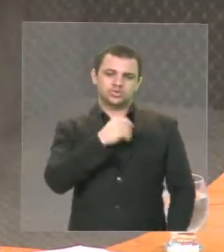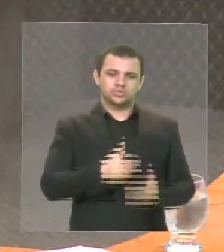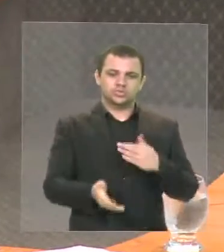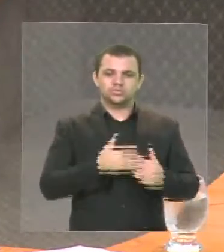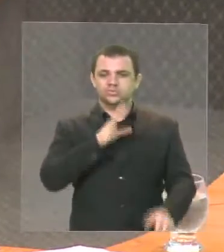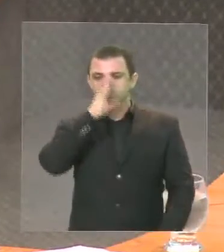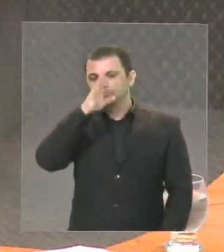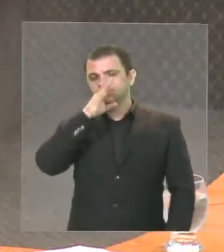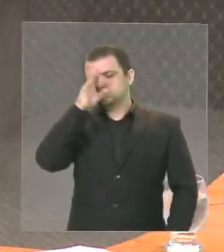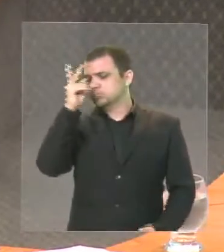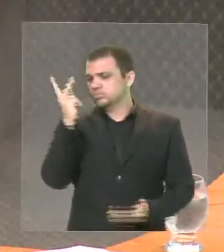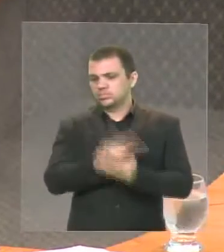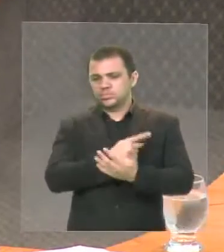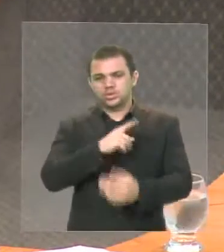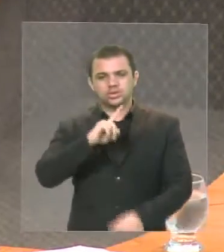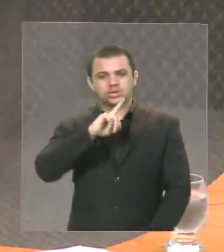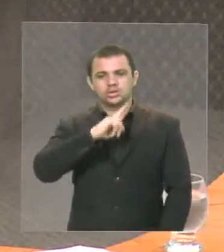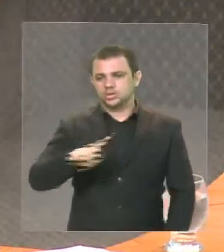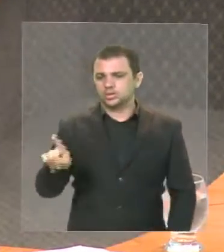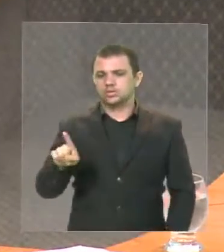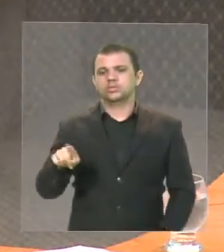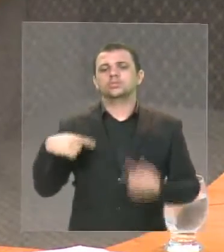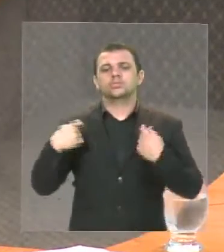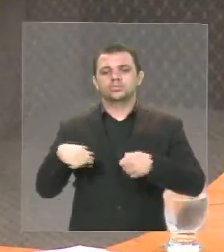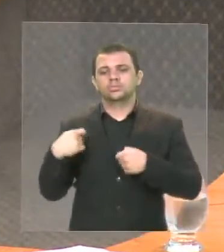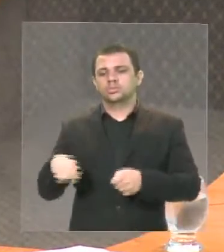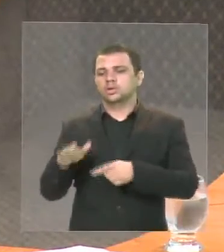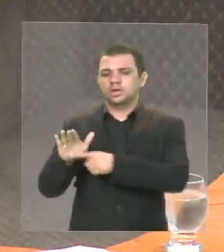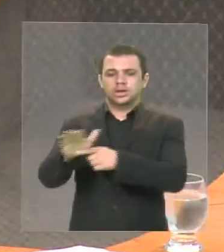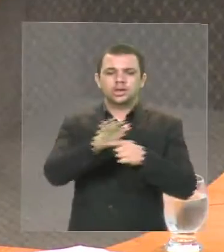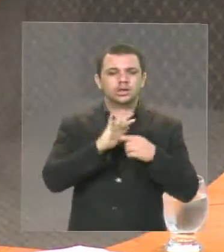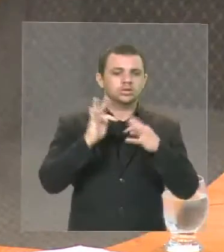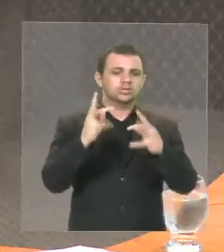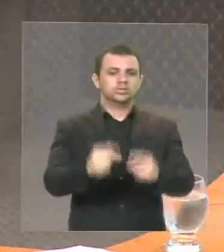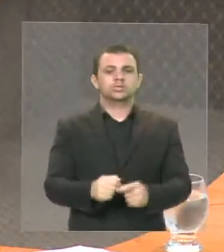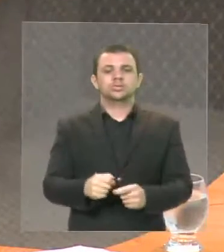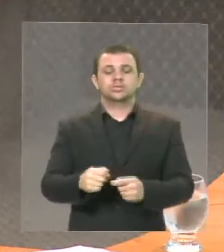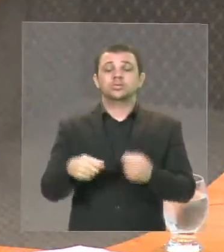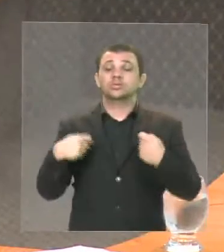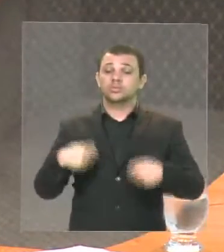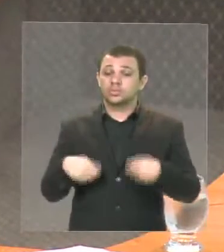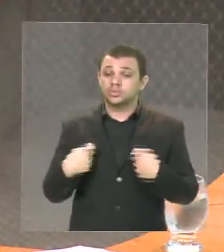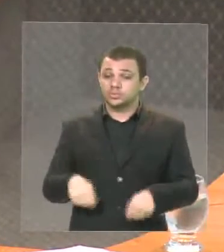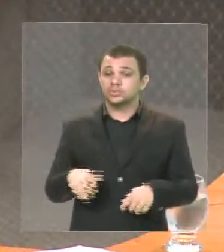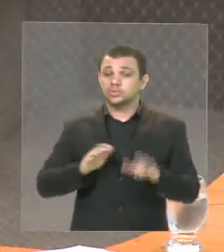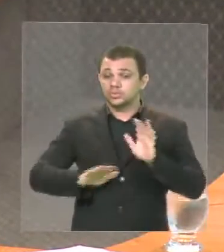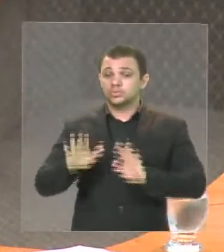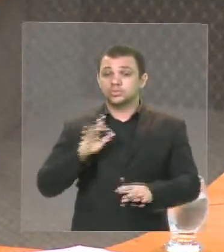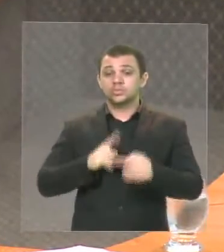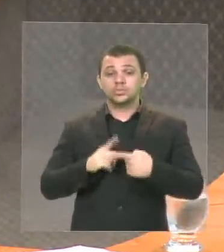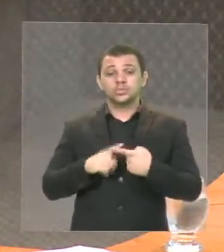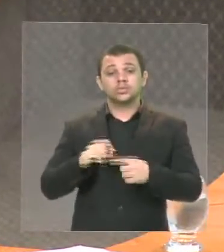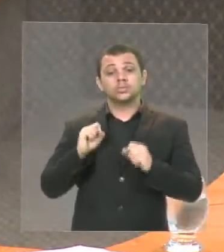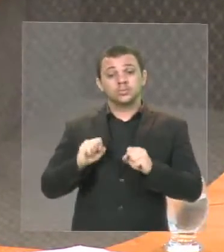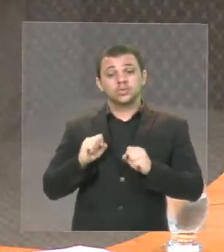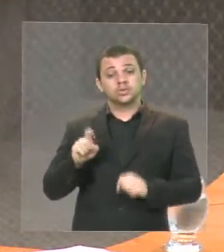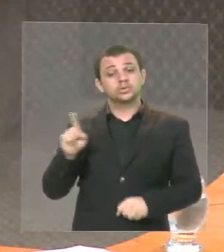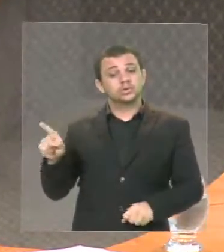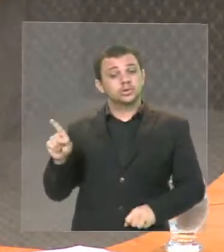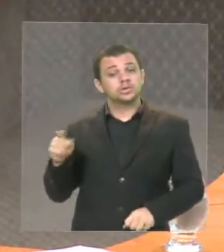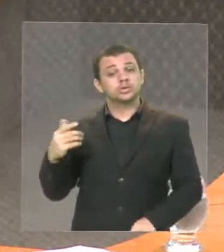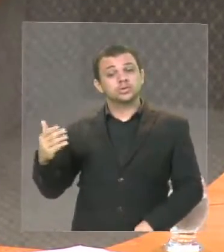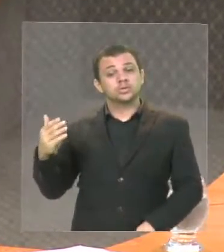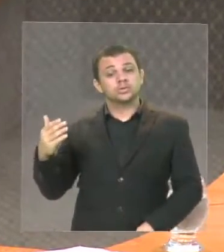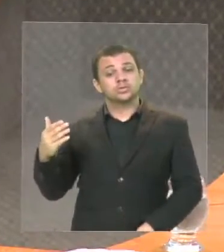lá, deputado César Pires, o que ele vai fazer, se ele vai continuar aí pagando seus altos custos